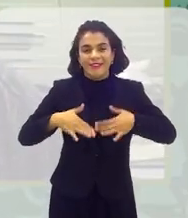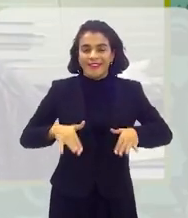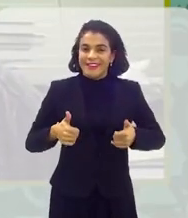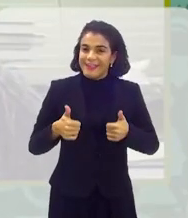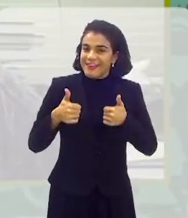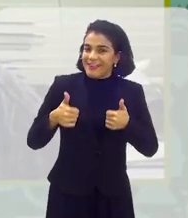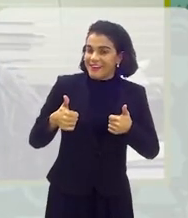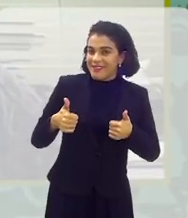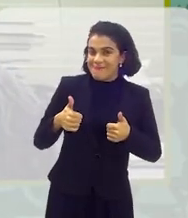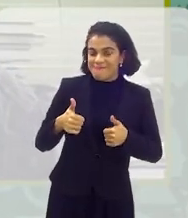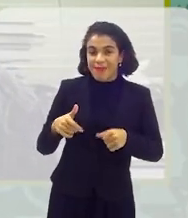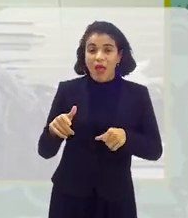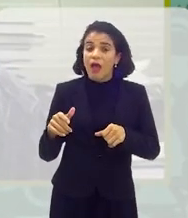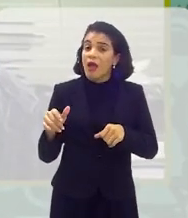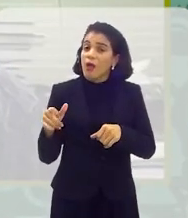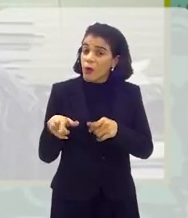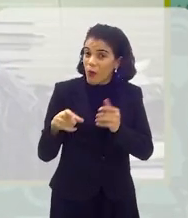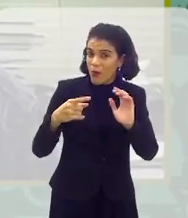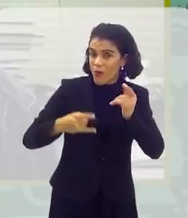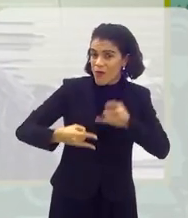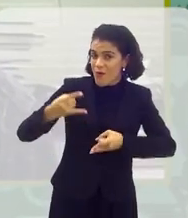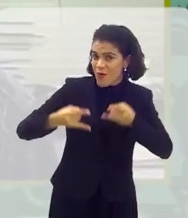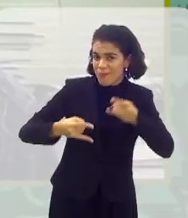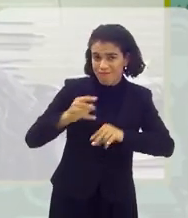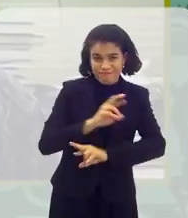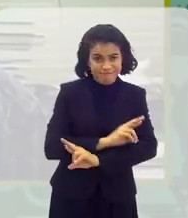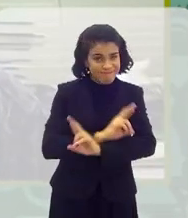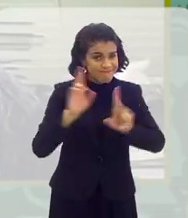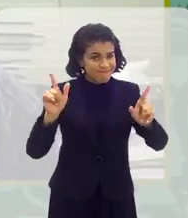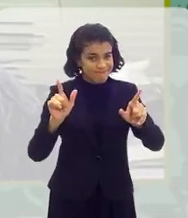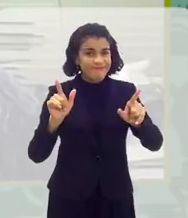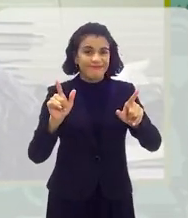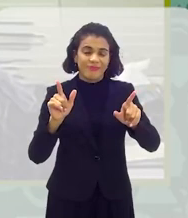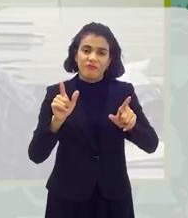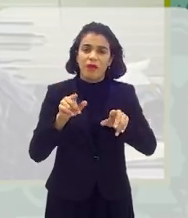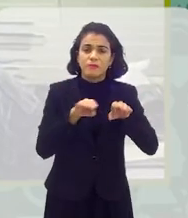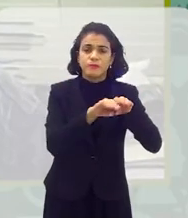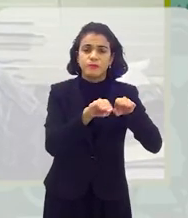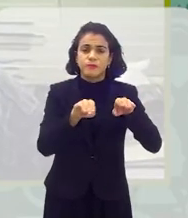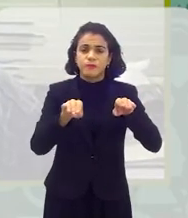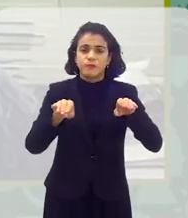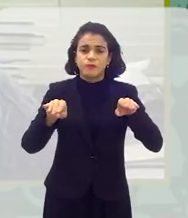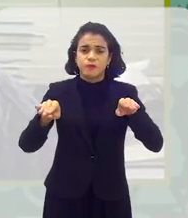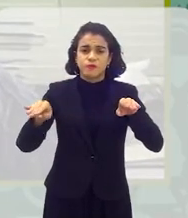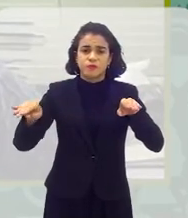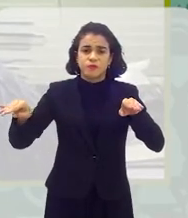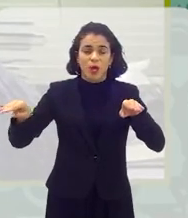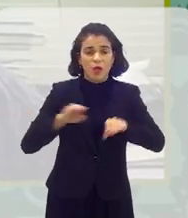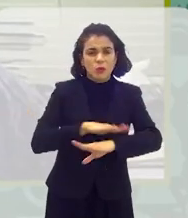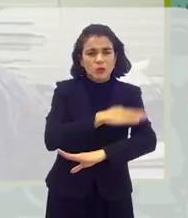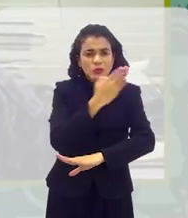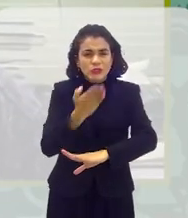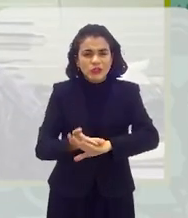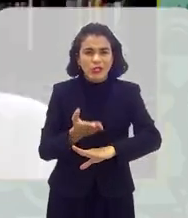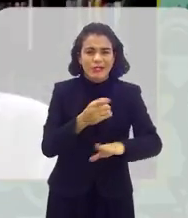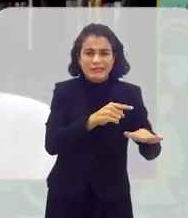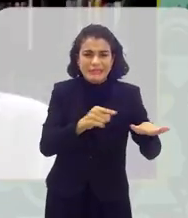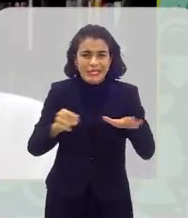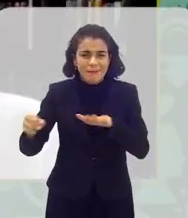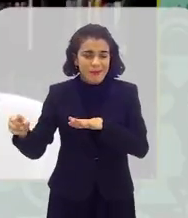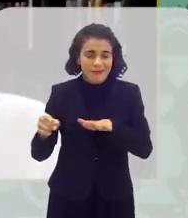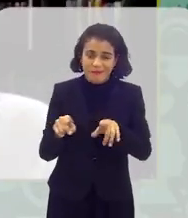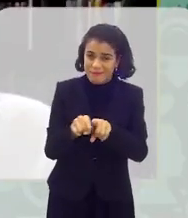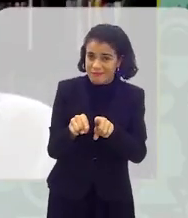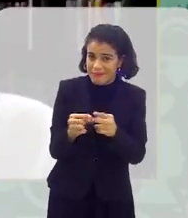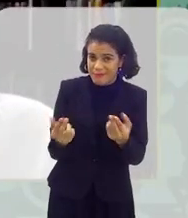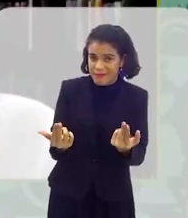ou mais cansado né com a ferramenta isso não vai ocorrer a ferramenta vai manter isso mante estável ao longo do dia ao longo dos